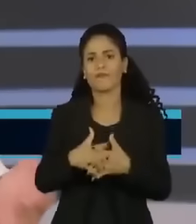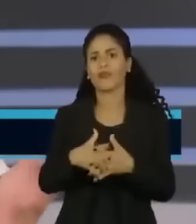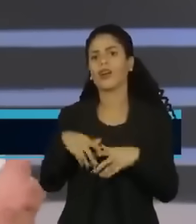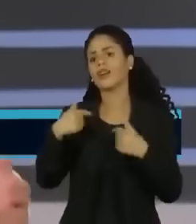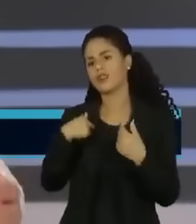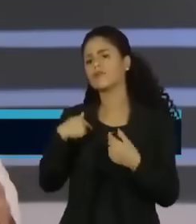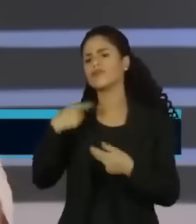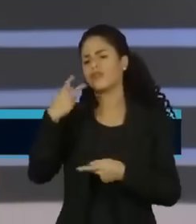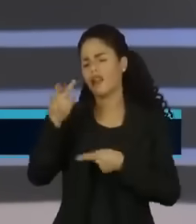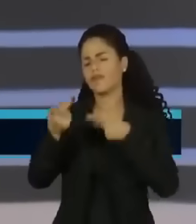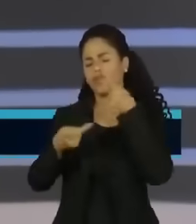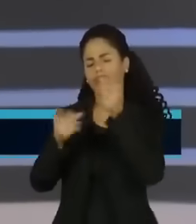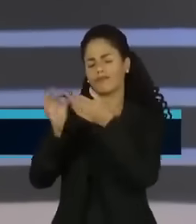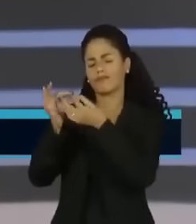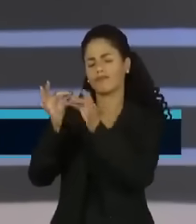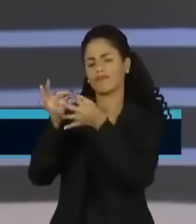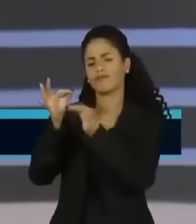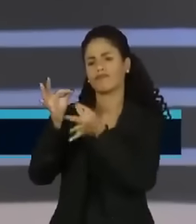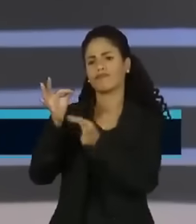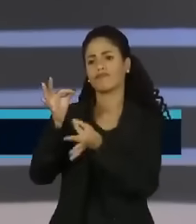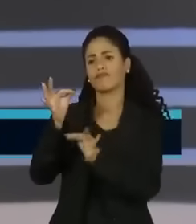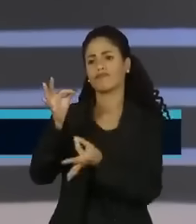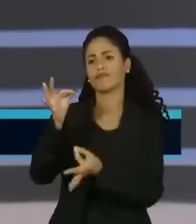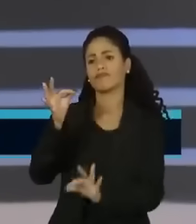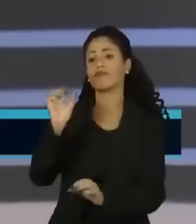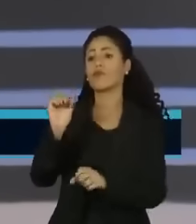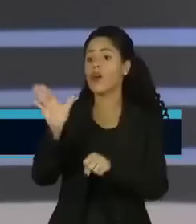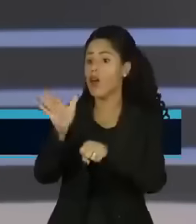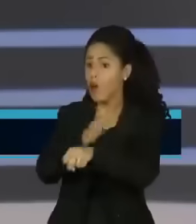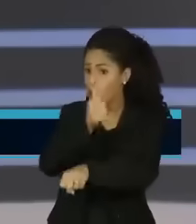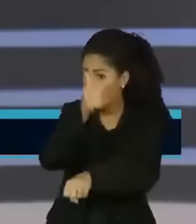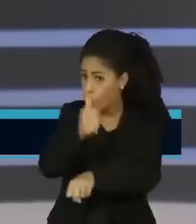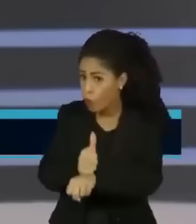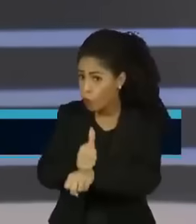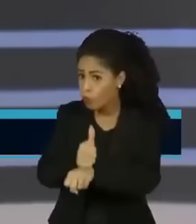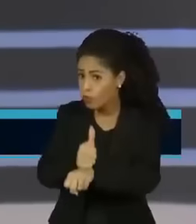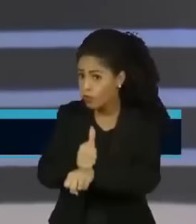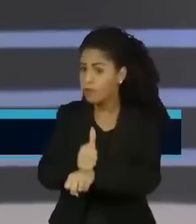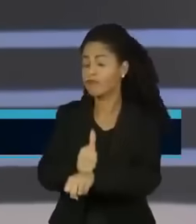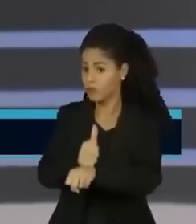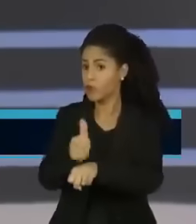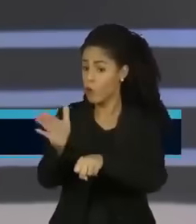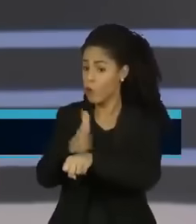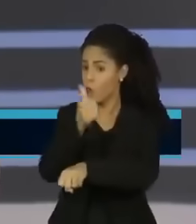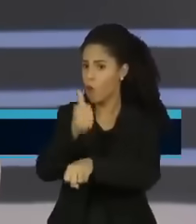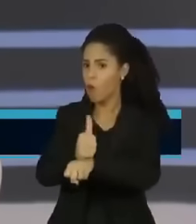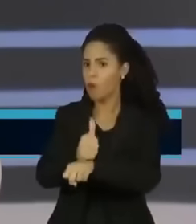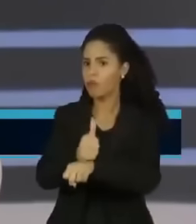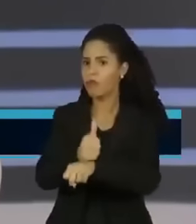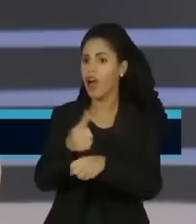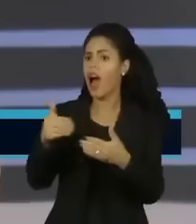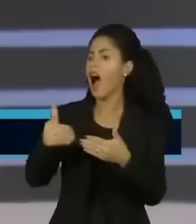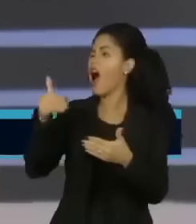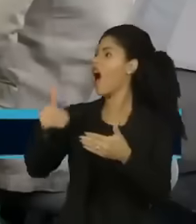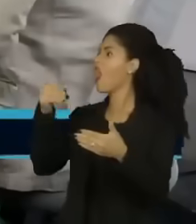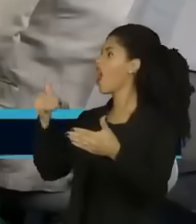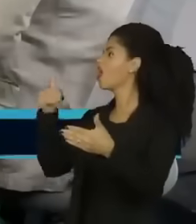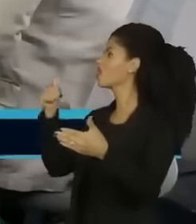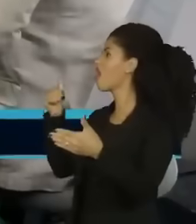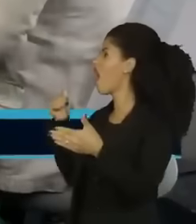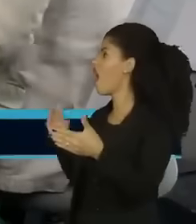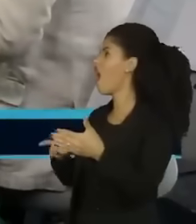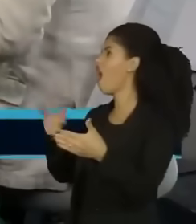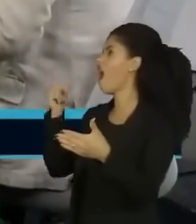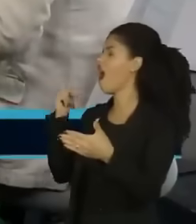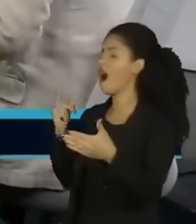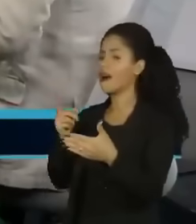tempão aqui, até porque a gente está falando, gente, de golpe de Estado, uma coisa que as pessoas acham que é de um tempo que o vento levou lá atrás.